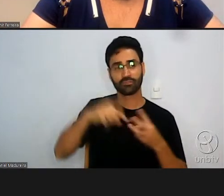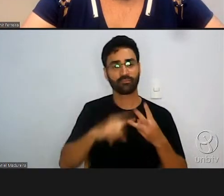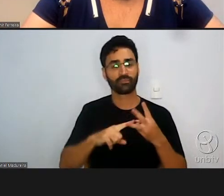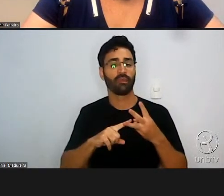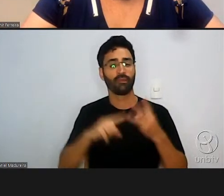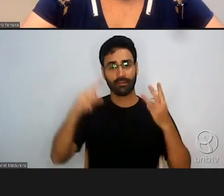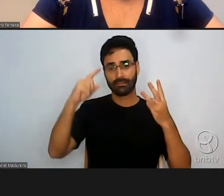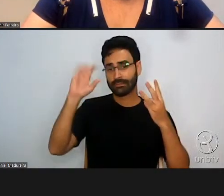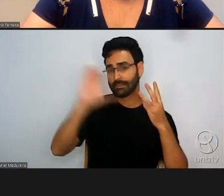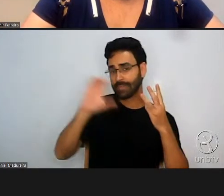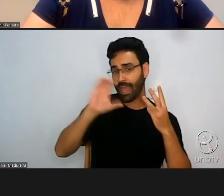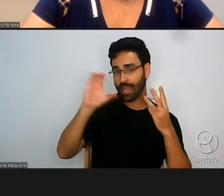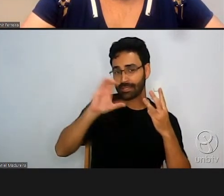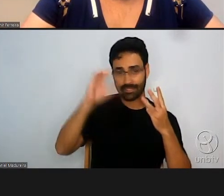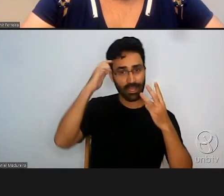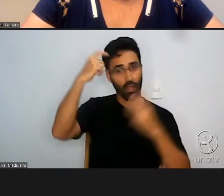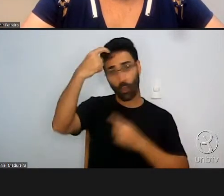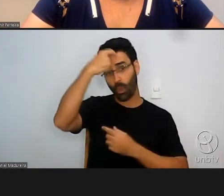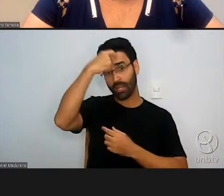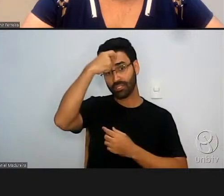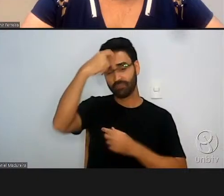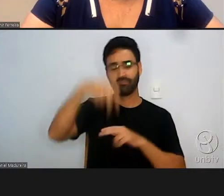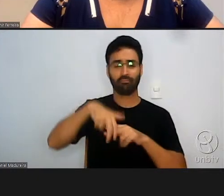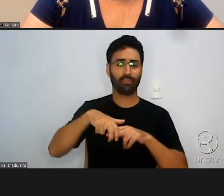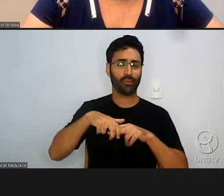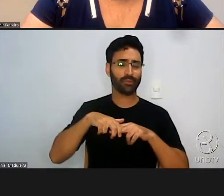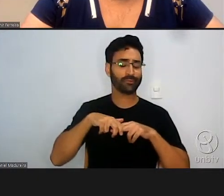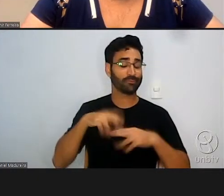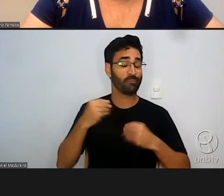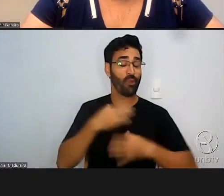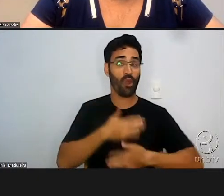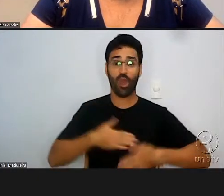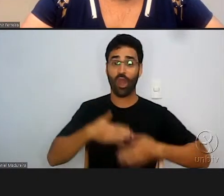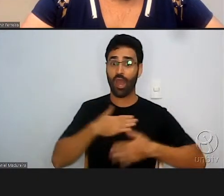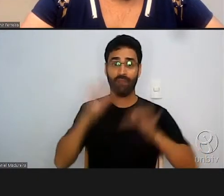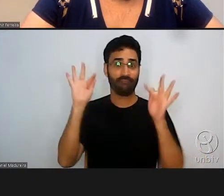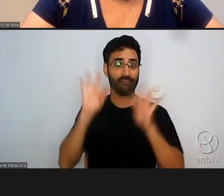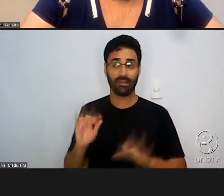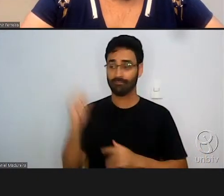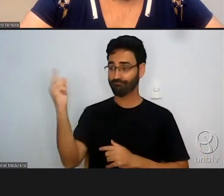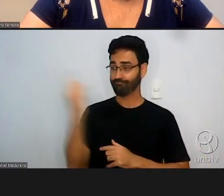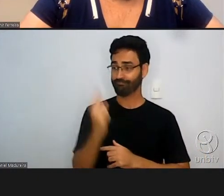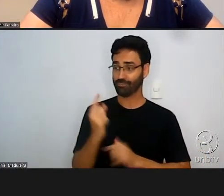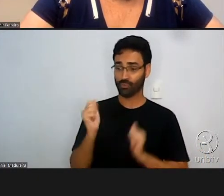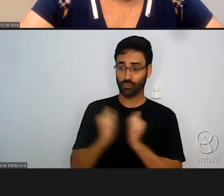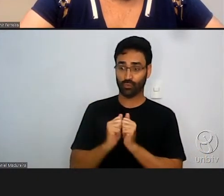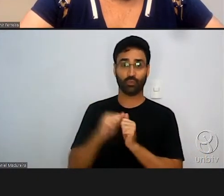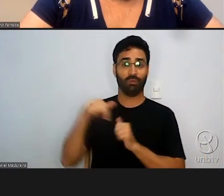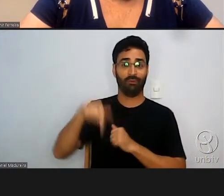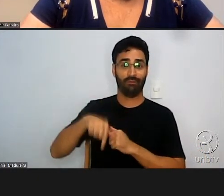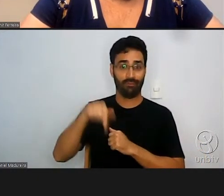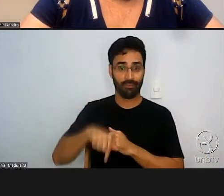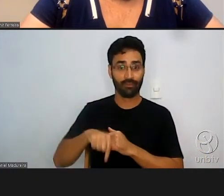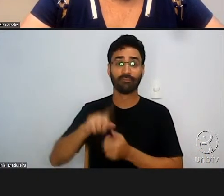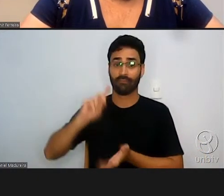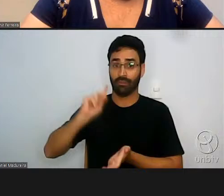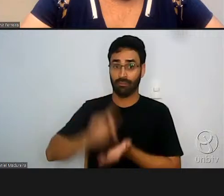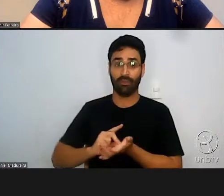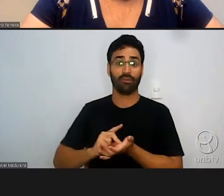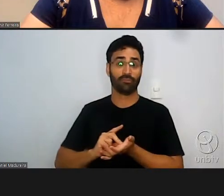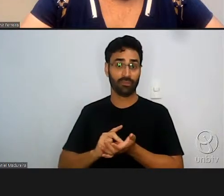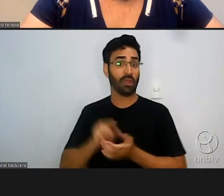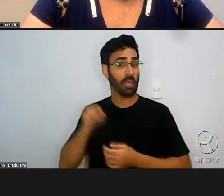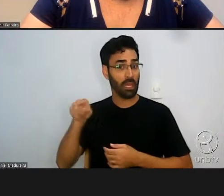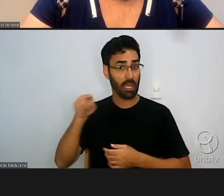por aí vai. Então, é uma enorme satisfação poder tê-lo aqui, também pela sua dimensão de, talvez, o intelectual